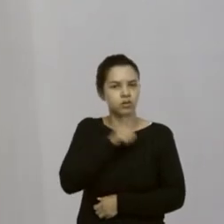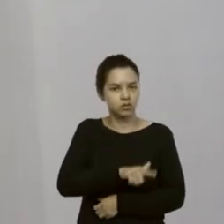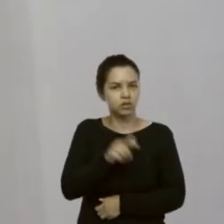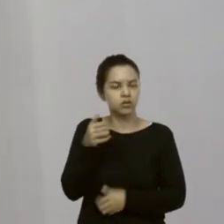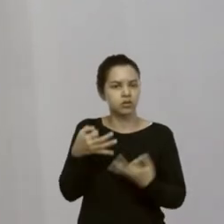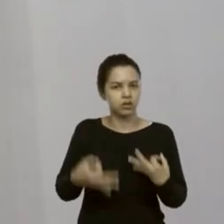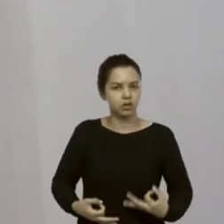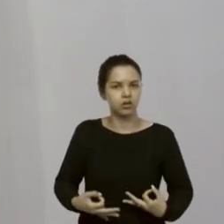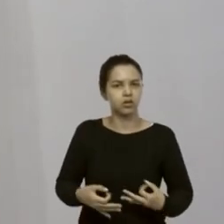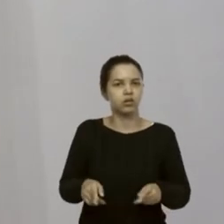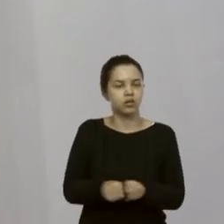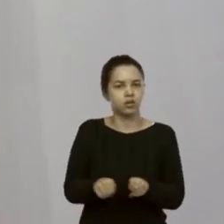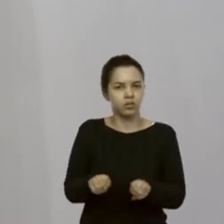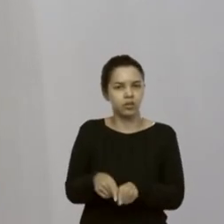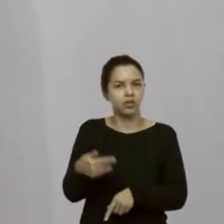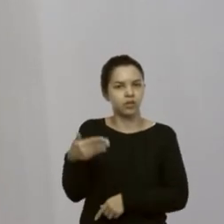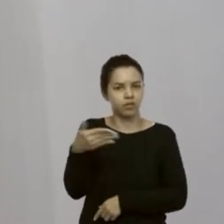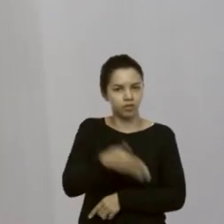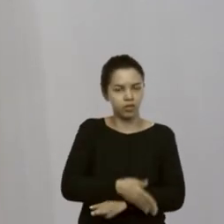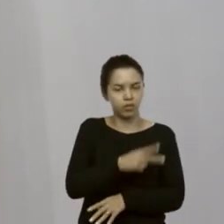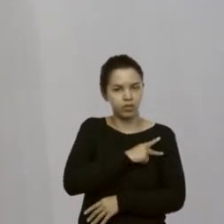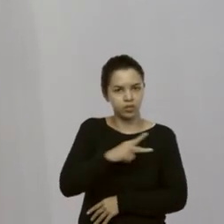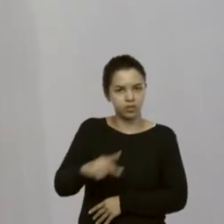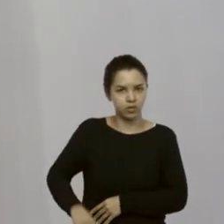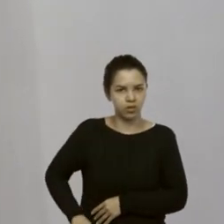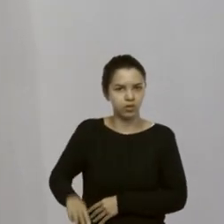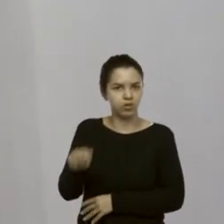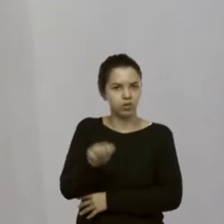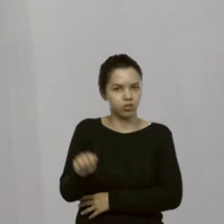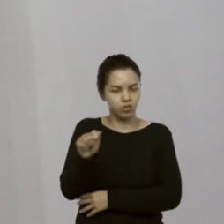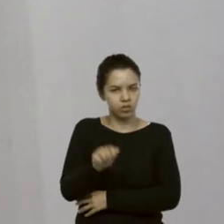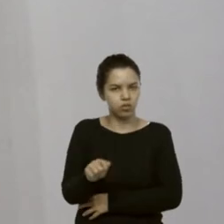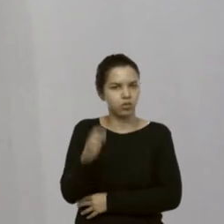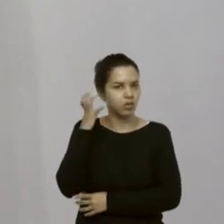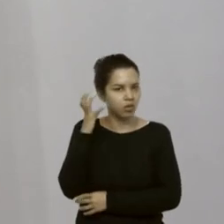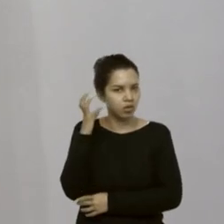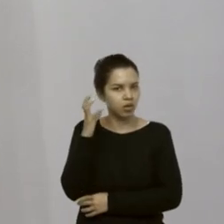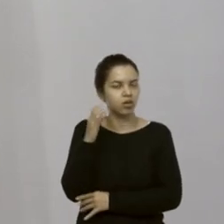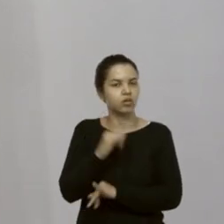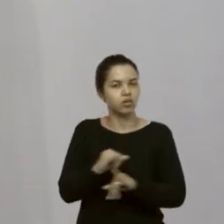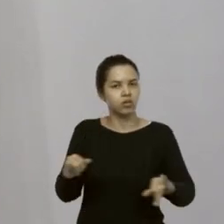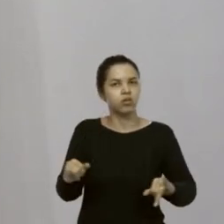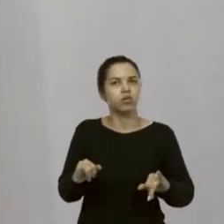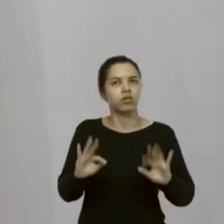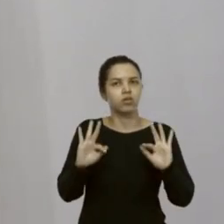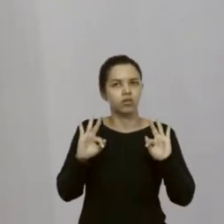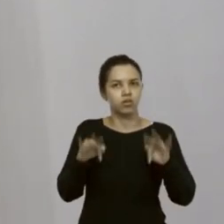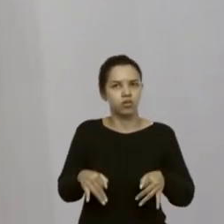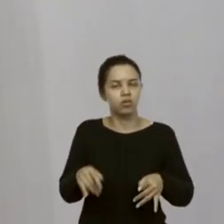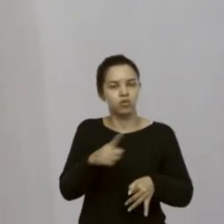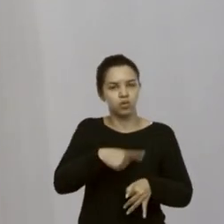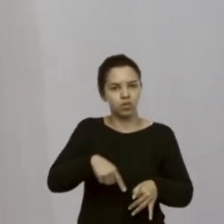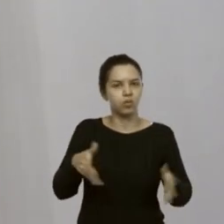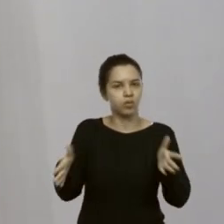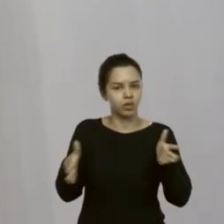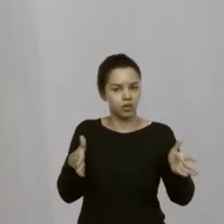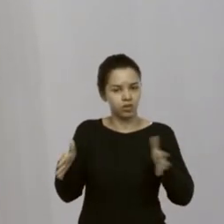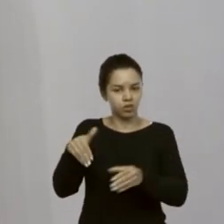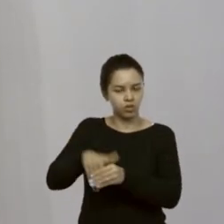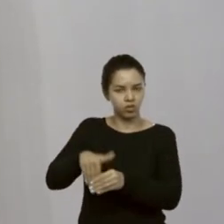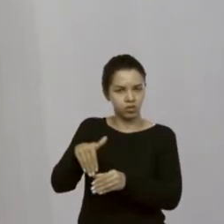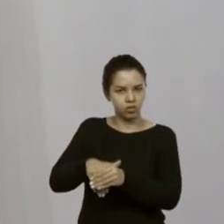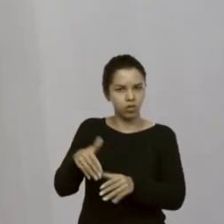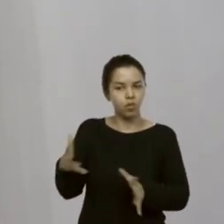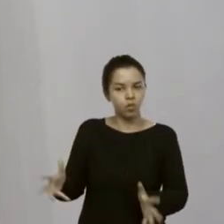das associações estaduais de radiodifusão. Nossa mensagem final é de que possamos ter um período eleitoral produtivo e